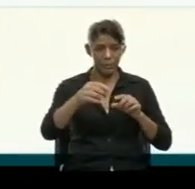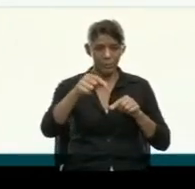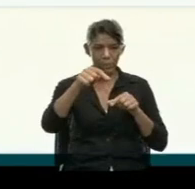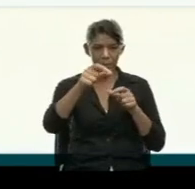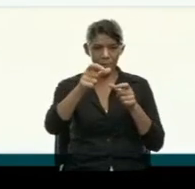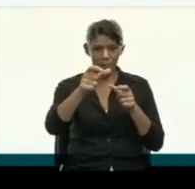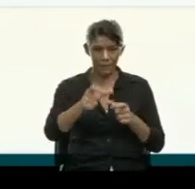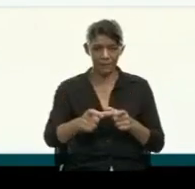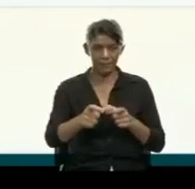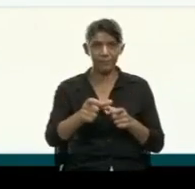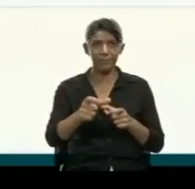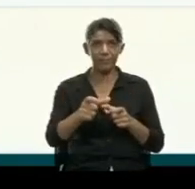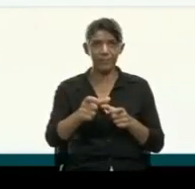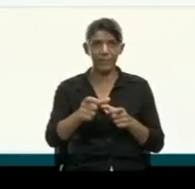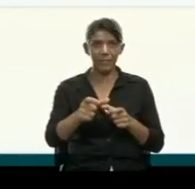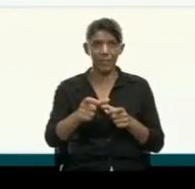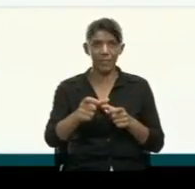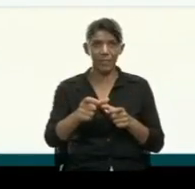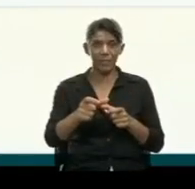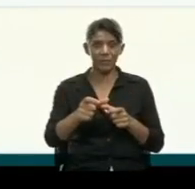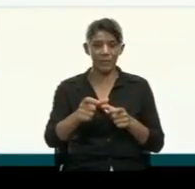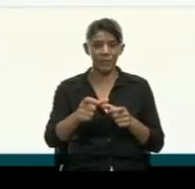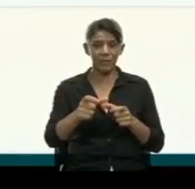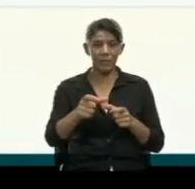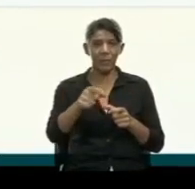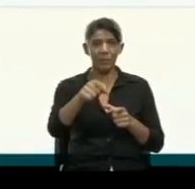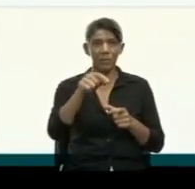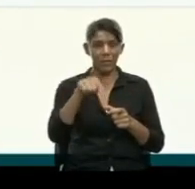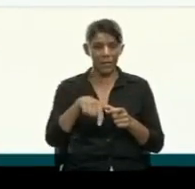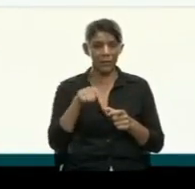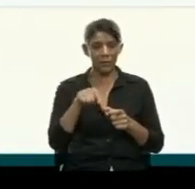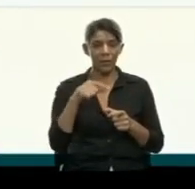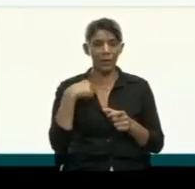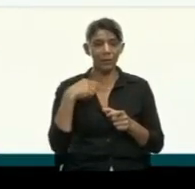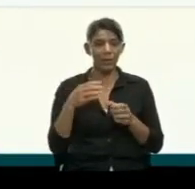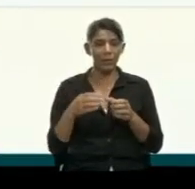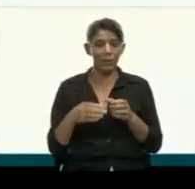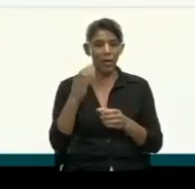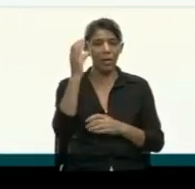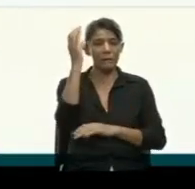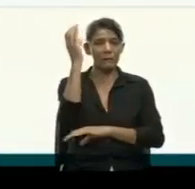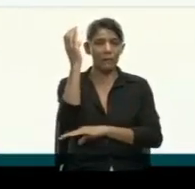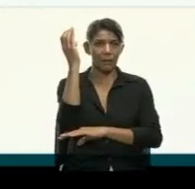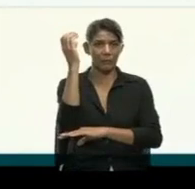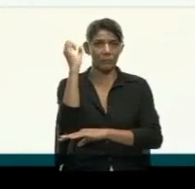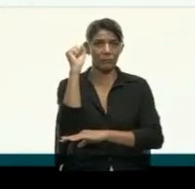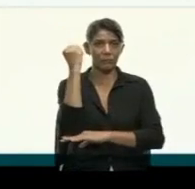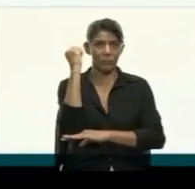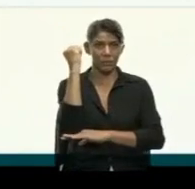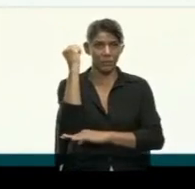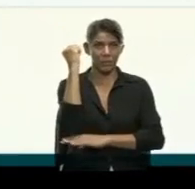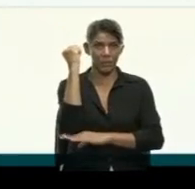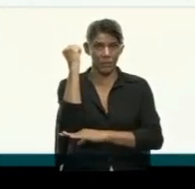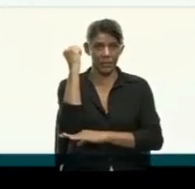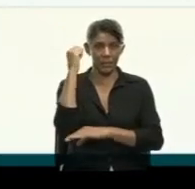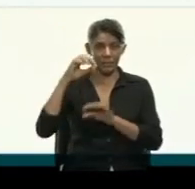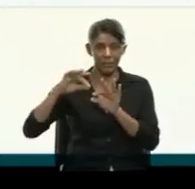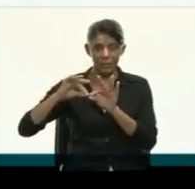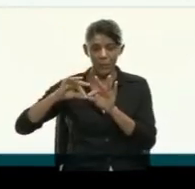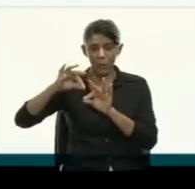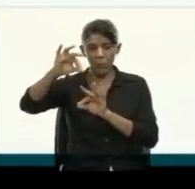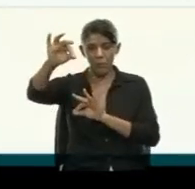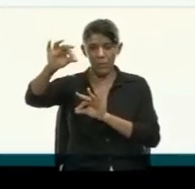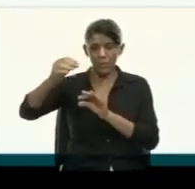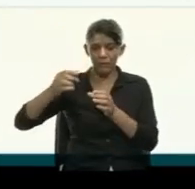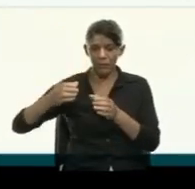vai ter uma estaca aqui, certo? E vai ter outra estaca aqui, deve ter uma linha por aqui que não está aparecendo